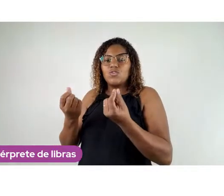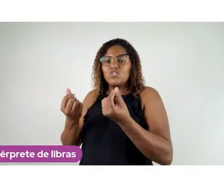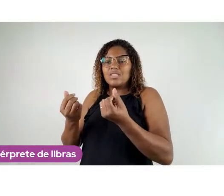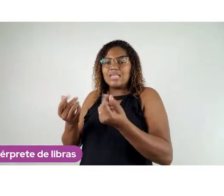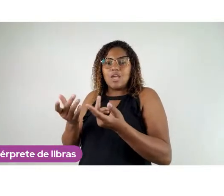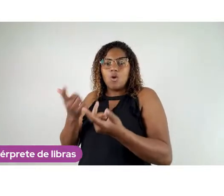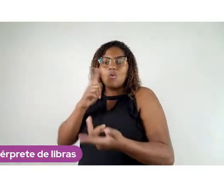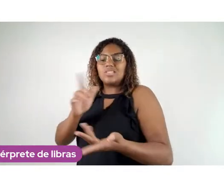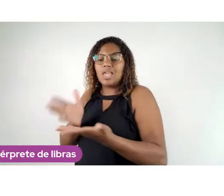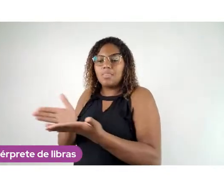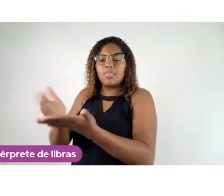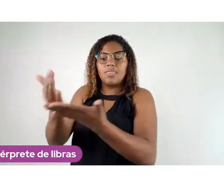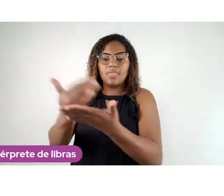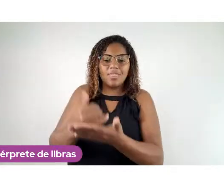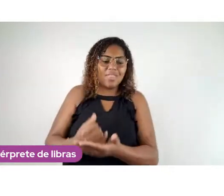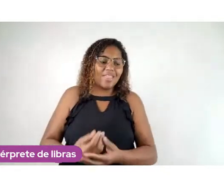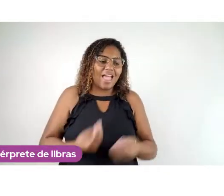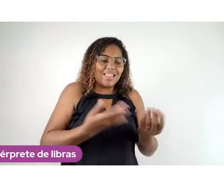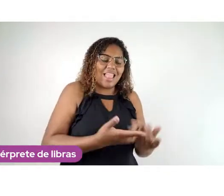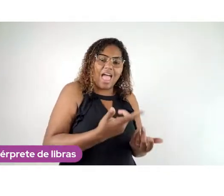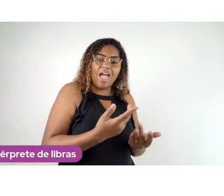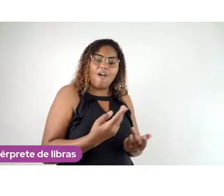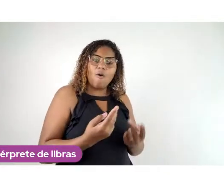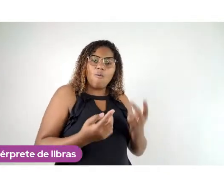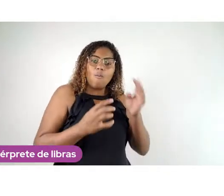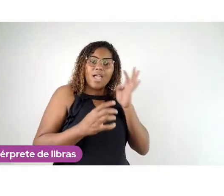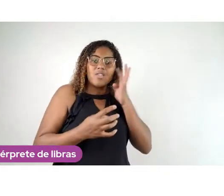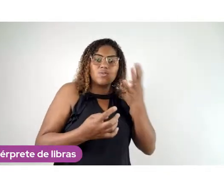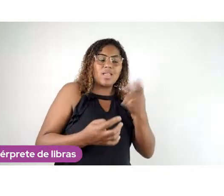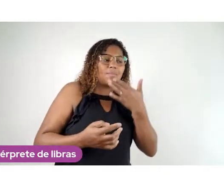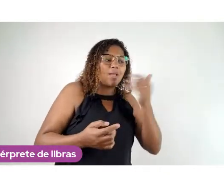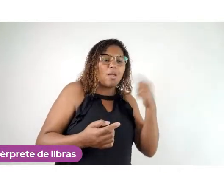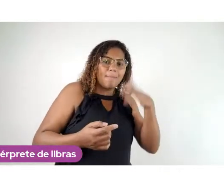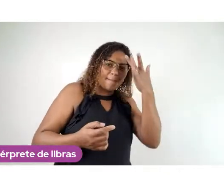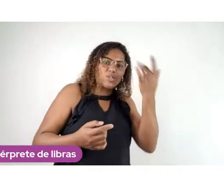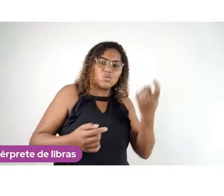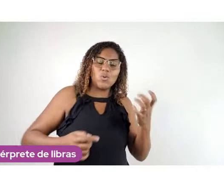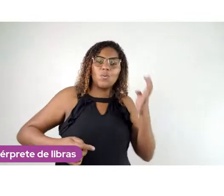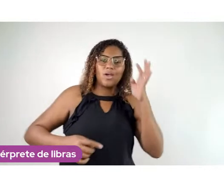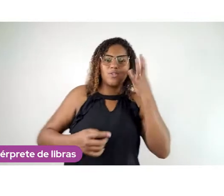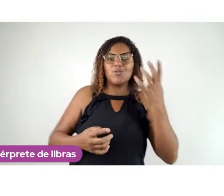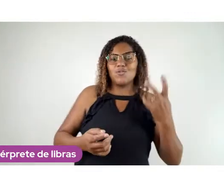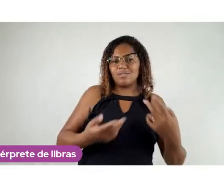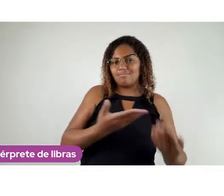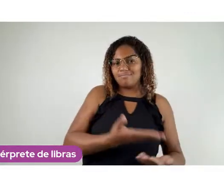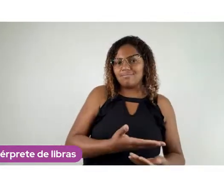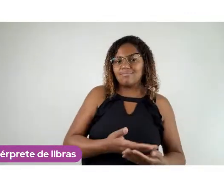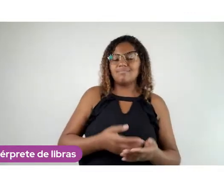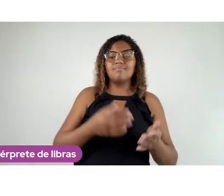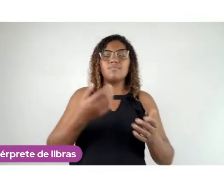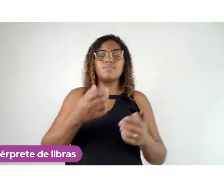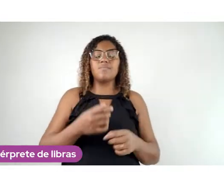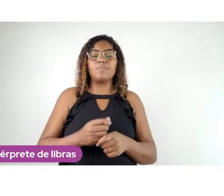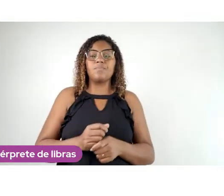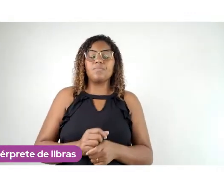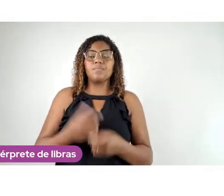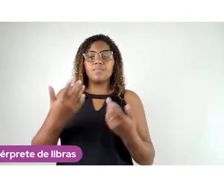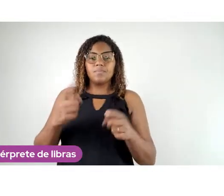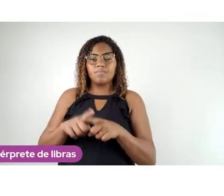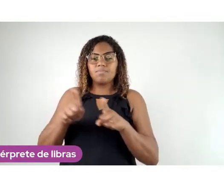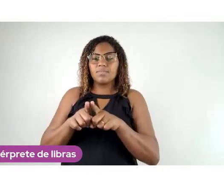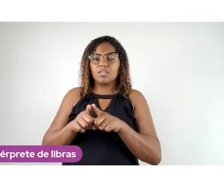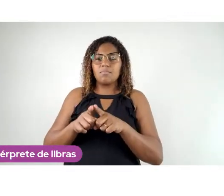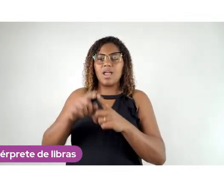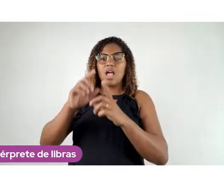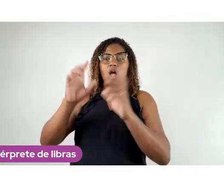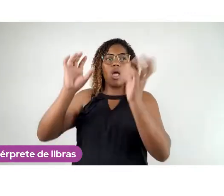de decisão, os nossos representantes eleitos, os políticos, né, para combater a mudança climática.